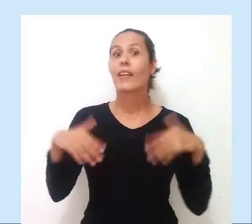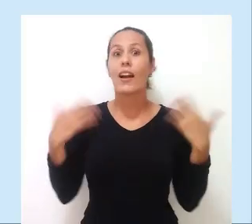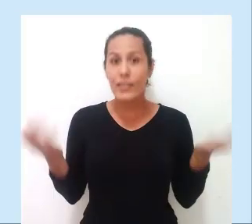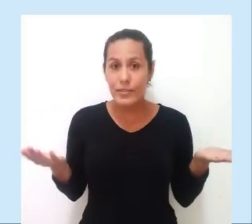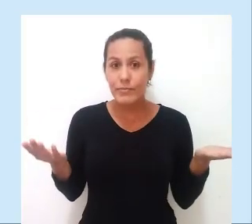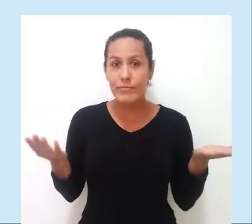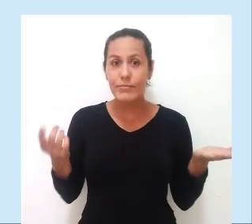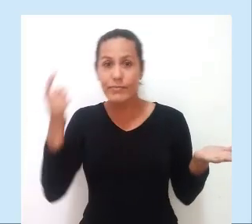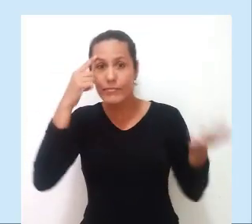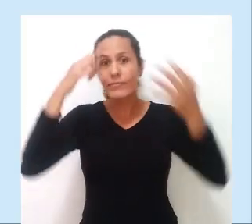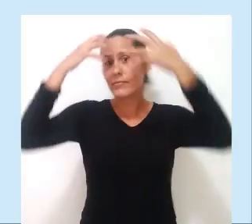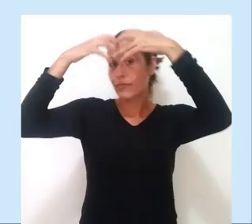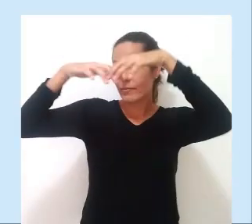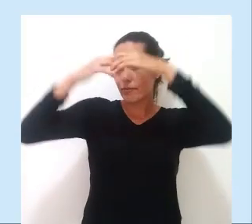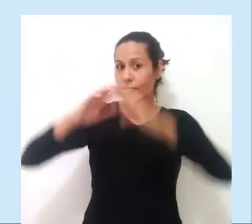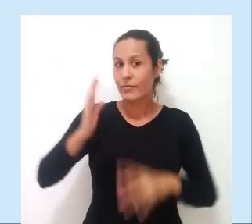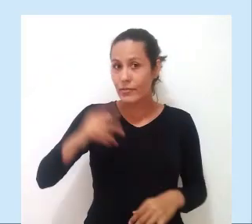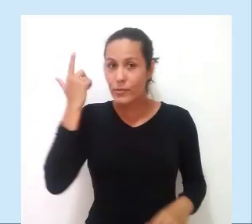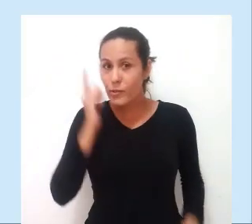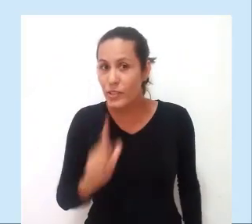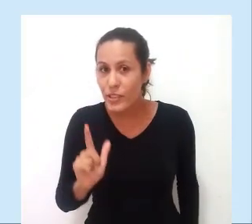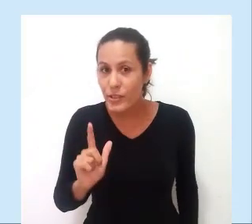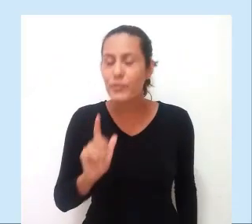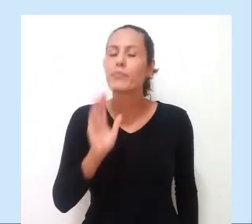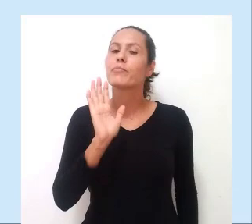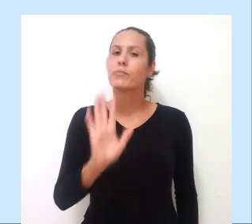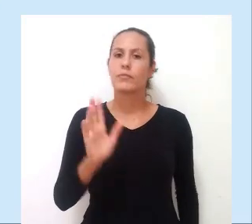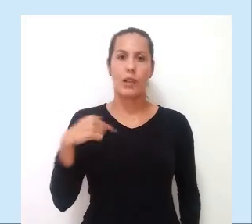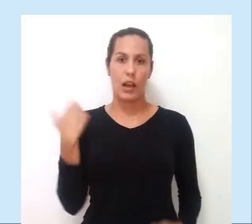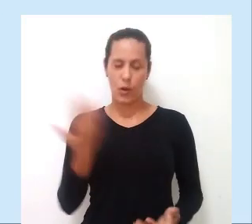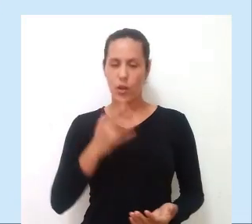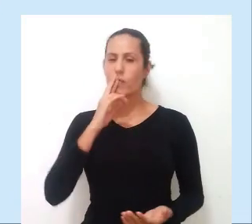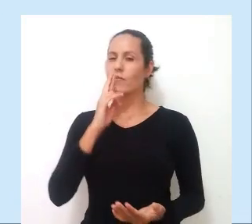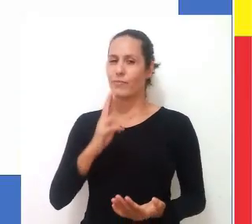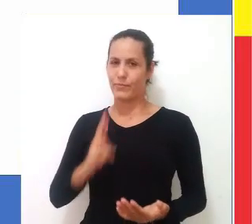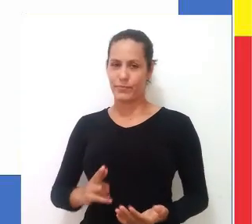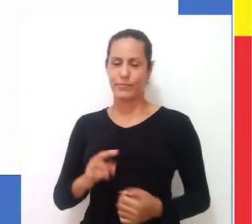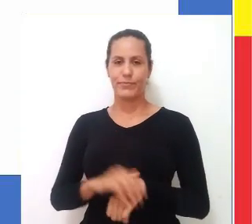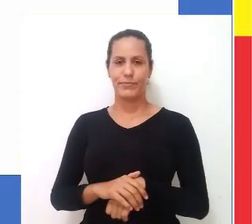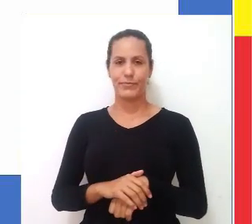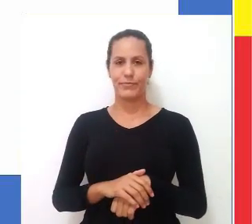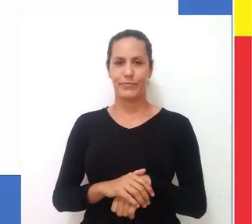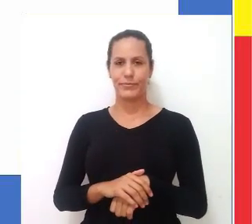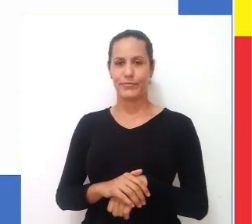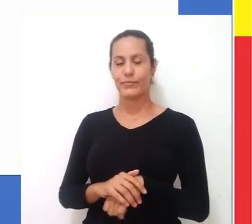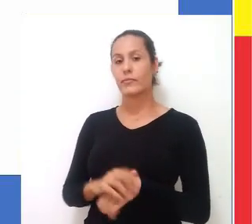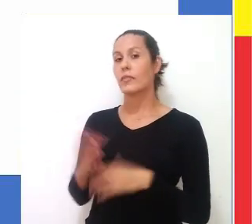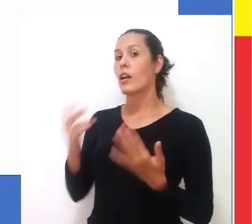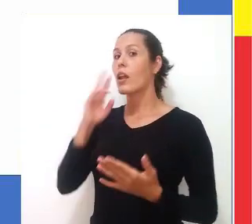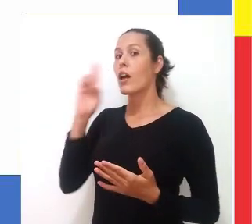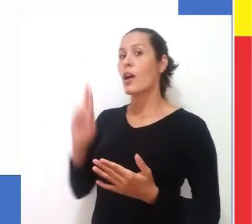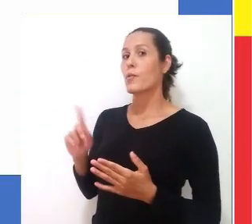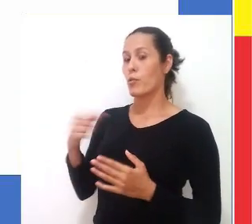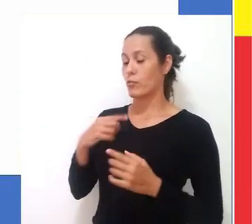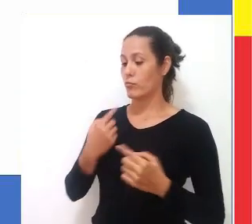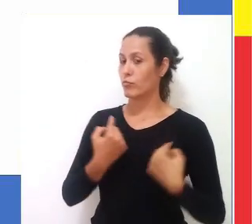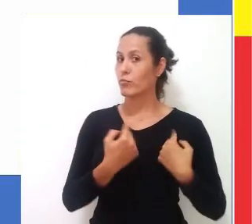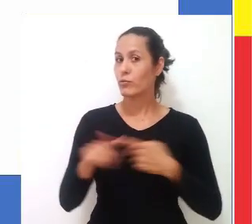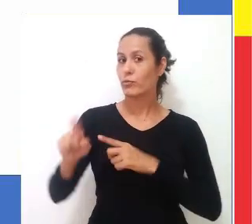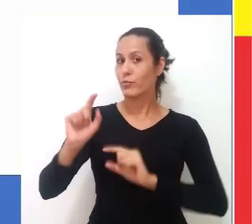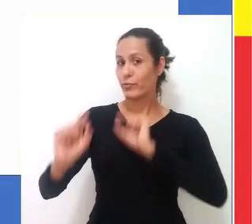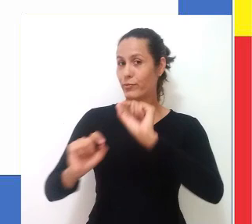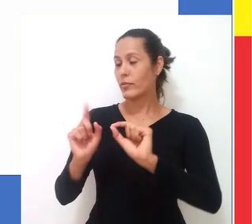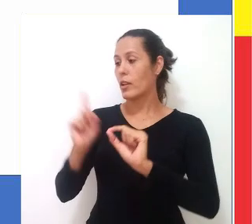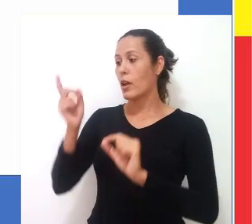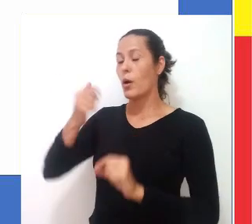E aí, vocês pensaram? Conseguiram? Então, vamos à resposta do nosso challenge, a resposta do nosso